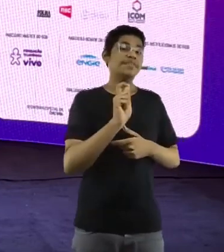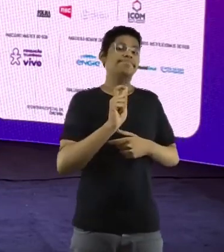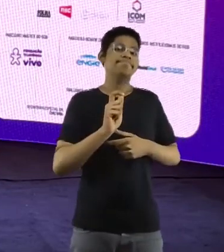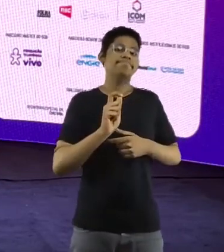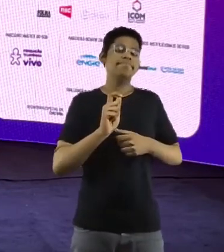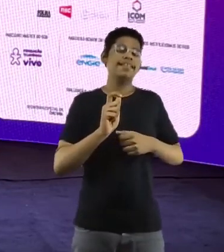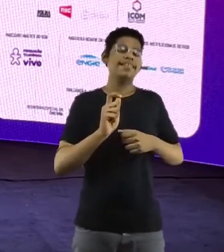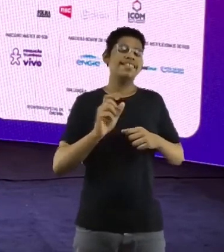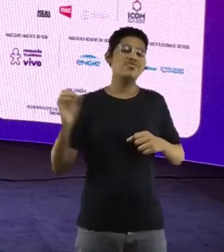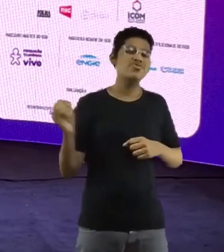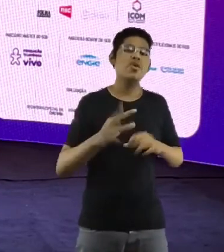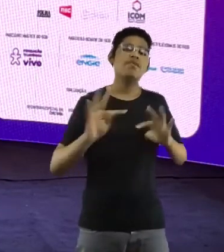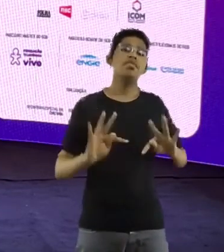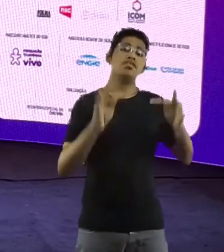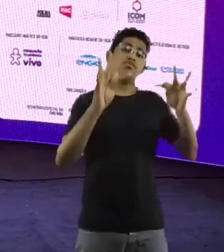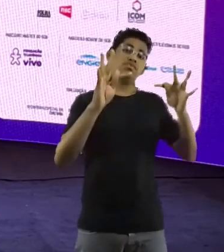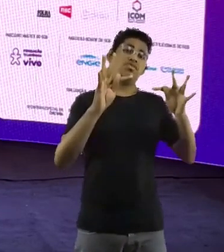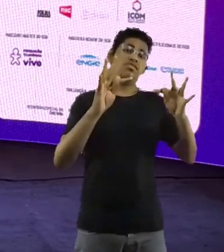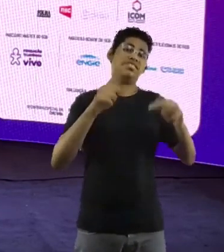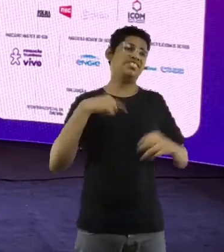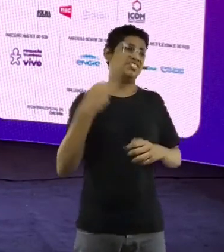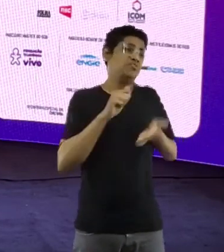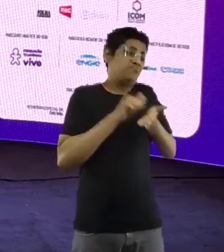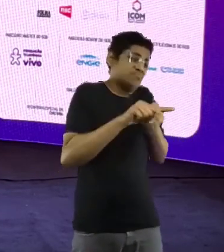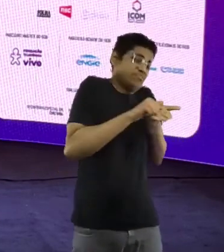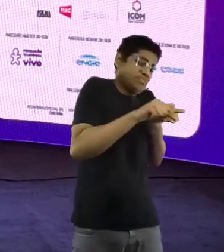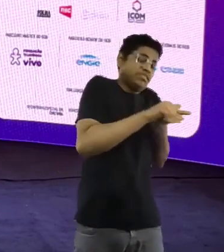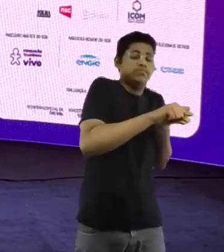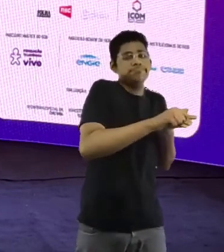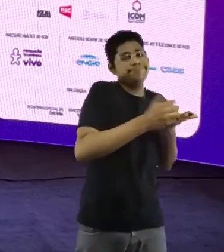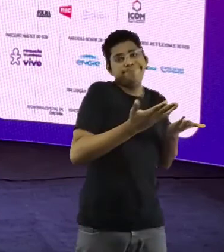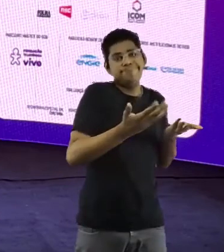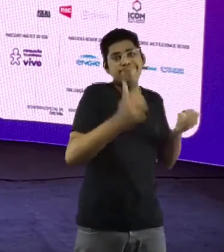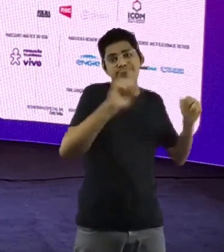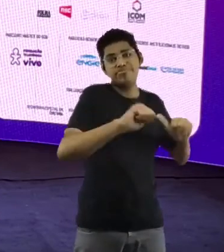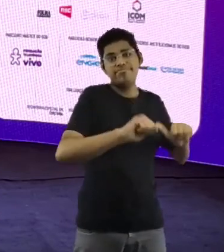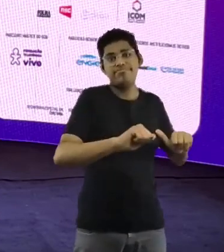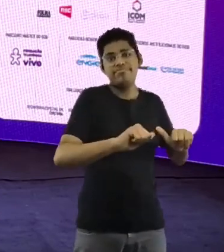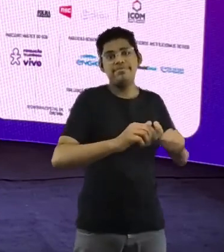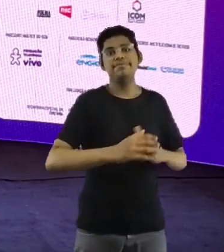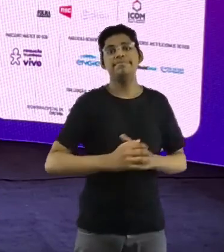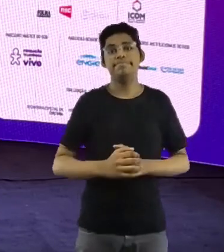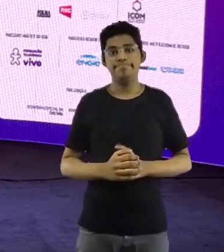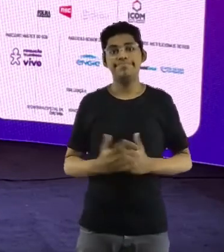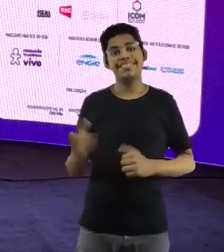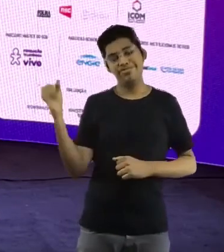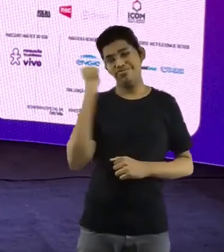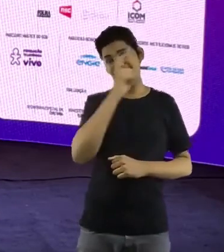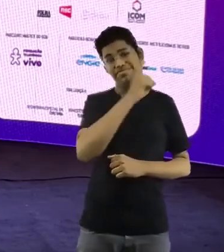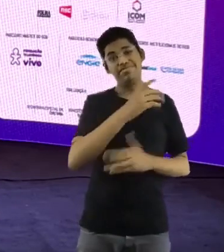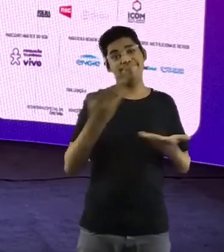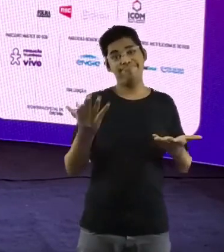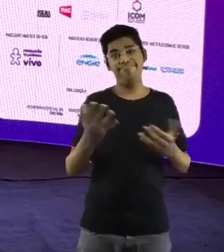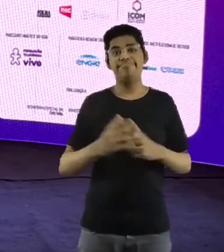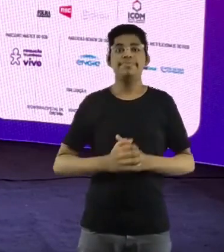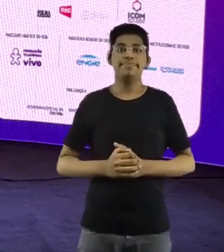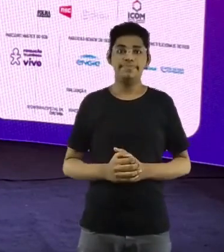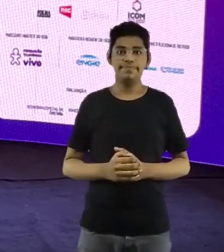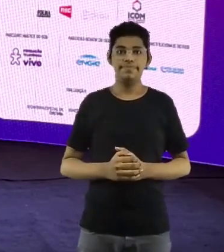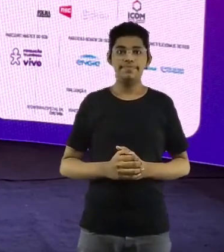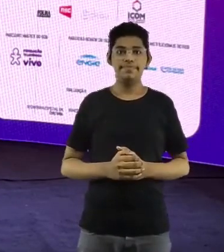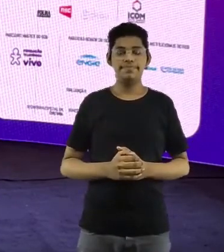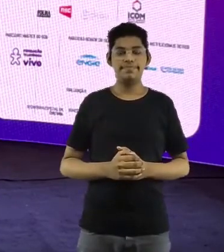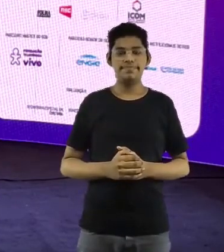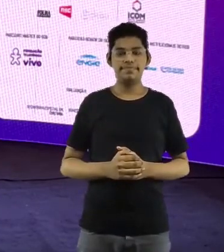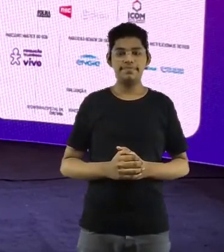consumidores, tentando apagar o que a gente já fez. Isso aí vai ser bem mais difícil, bem mais trabalhoso. Obrigado, André. A